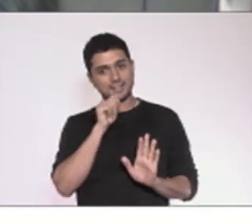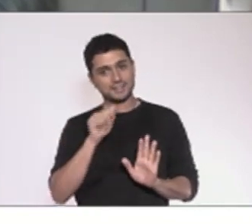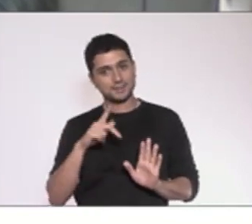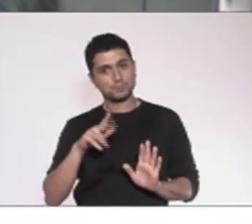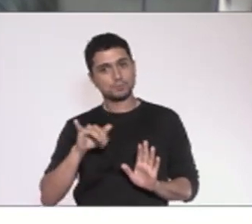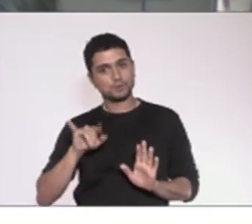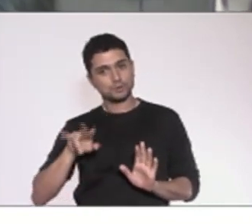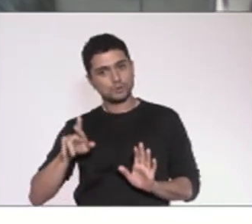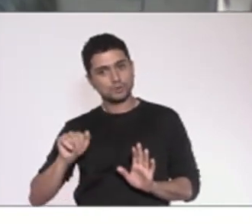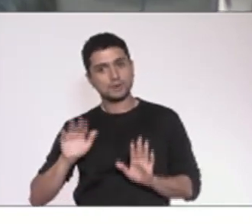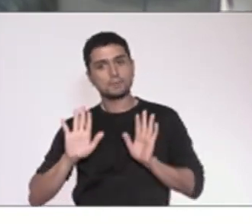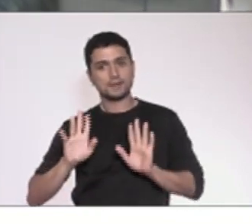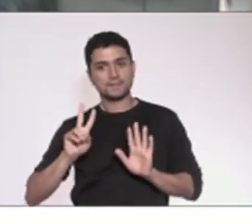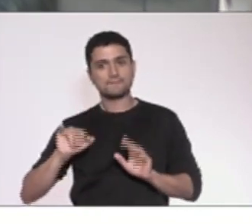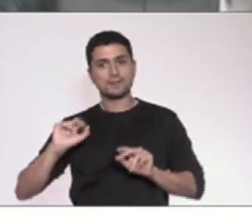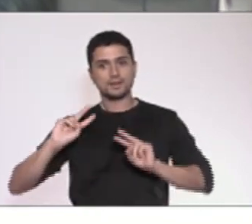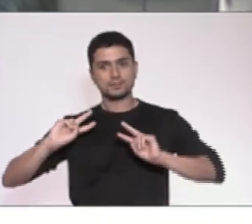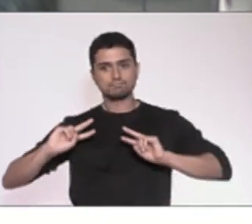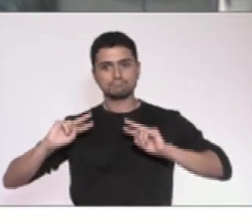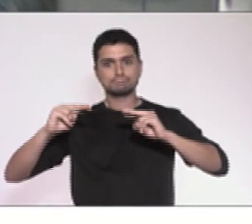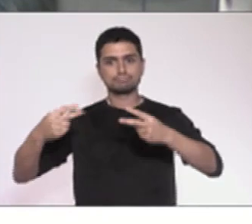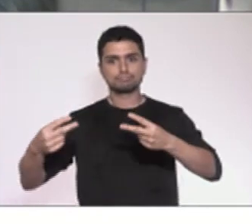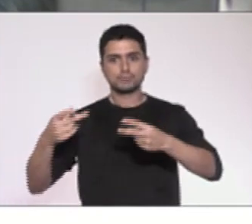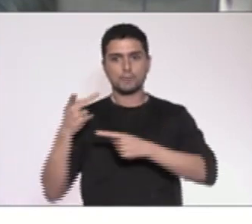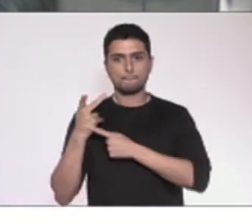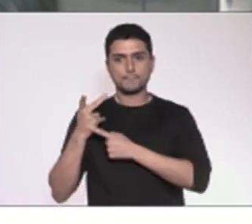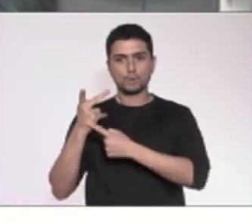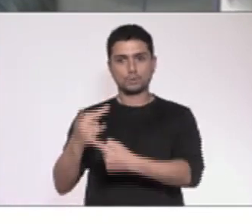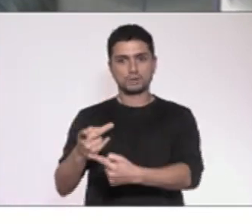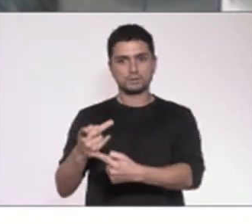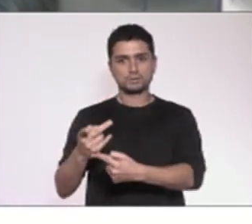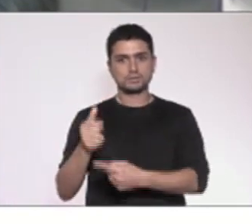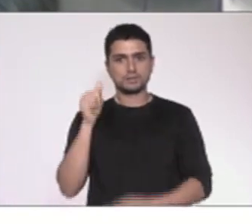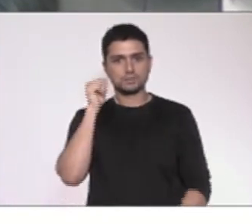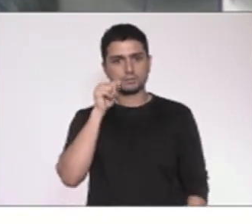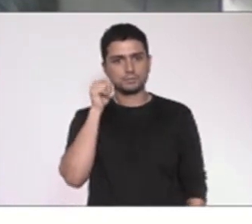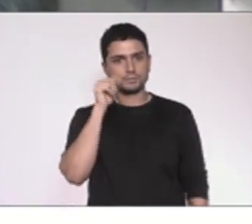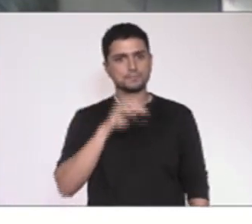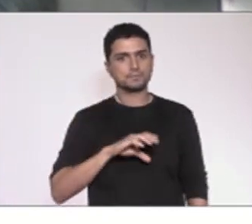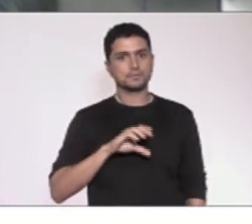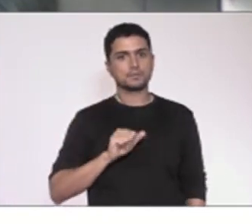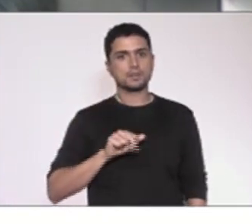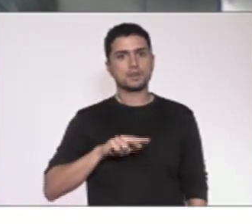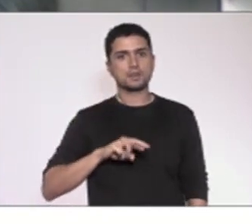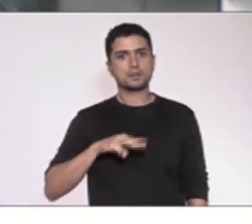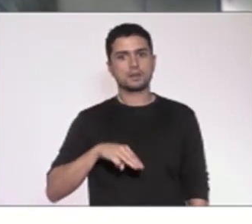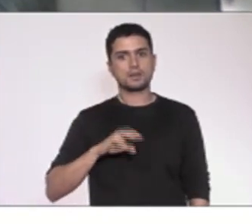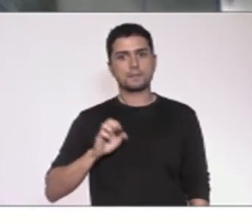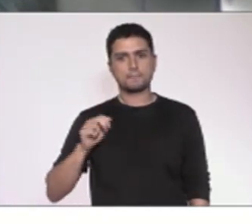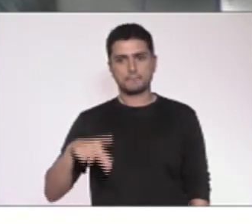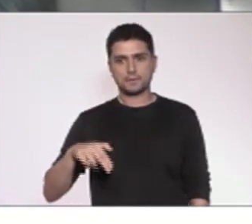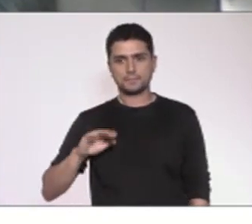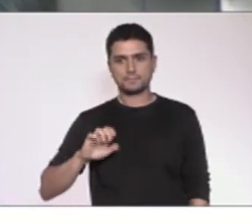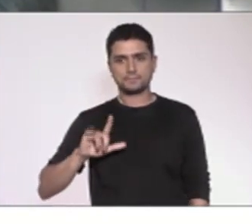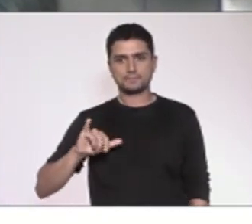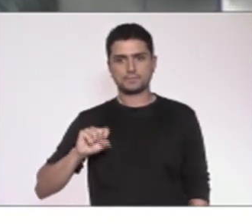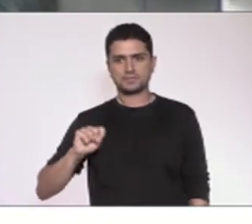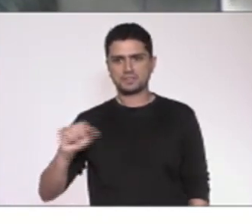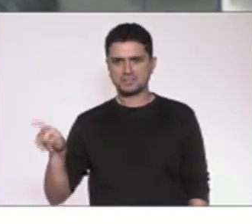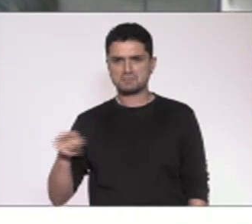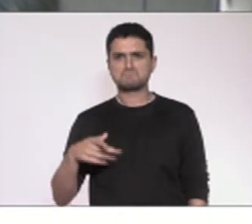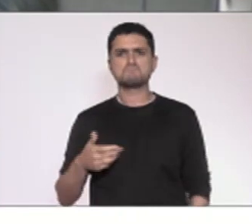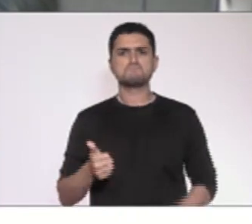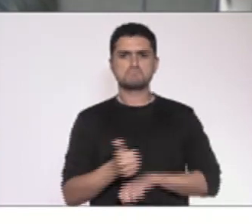de Justiça nos representar em segundo grau, doutora Carmen Elisa Bastos de Carvalho,